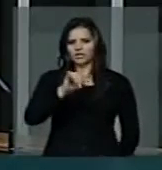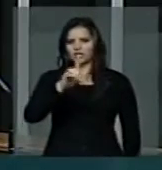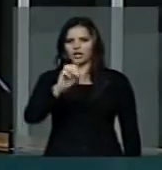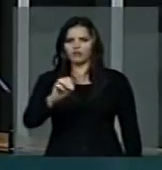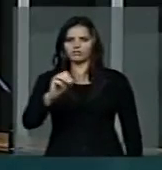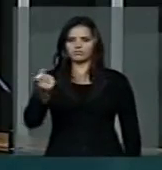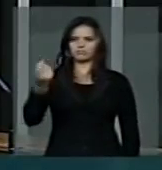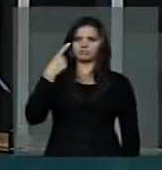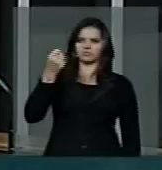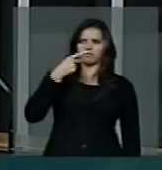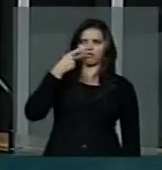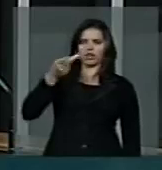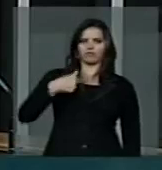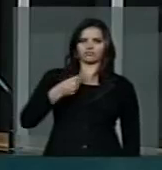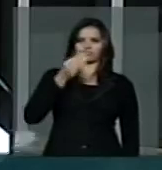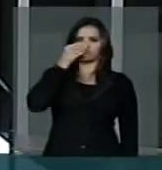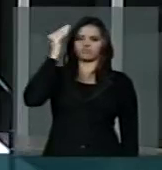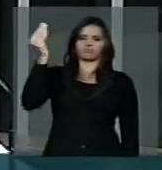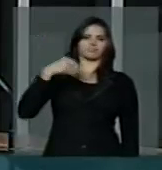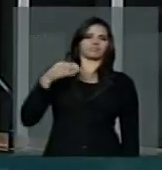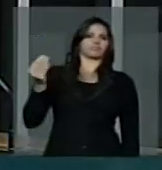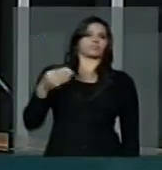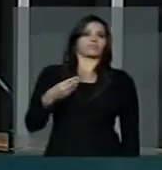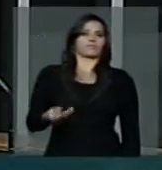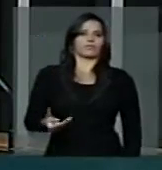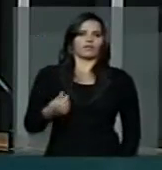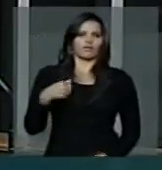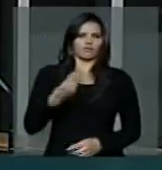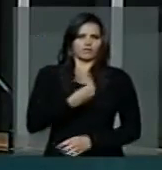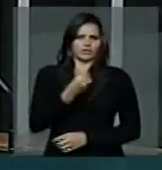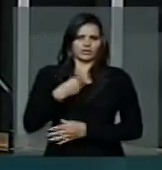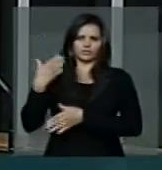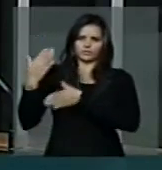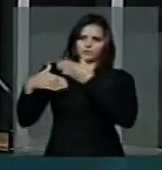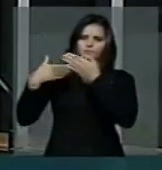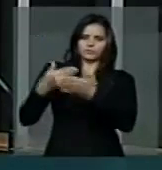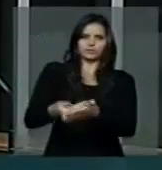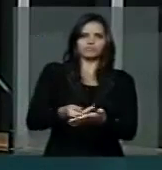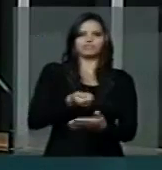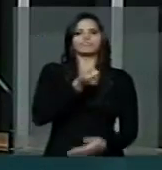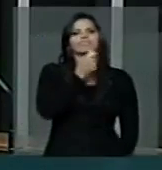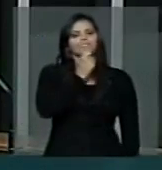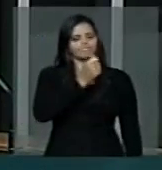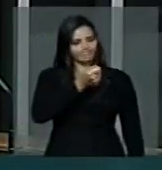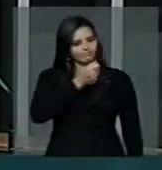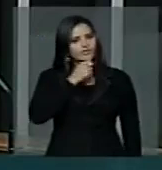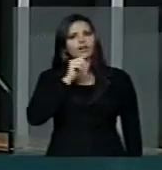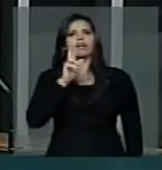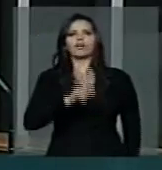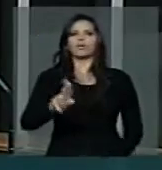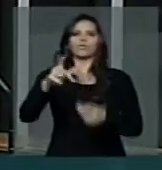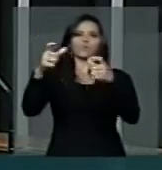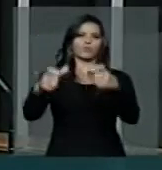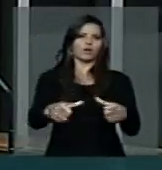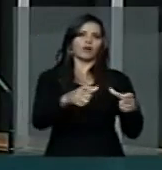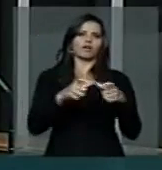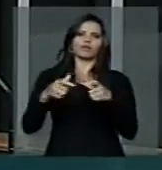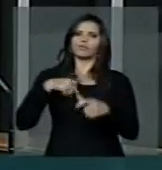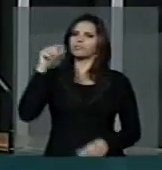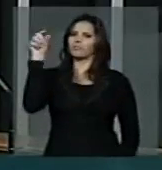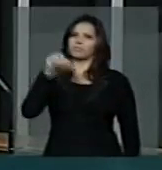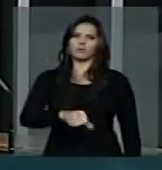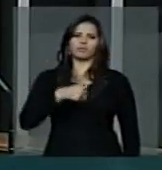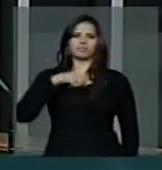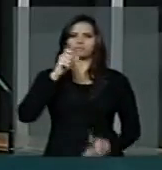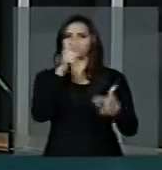me foram ditas com desprezo ao longo da minha vida, ainda são usadas em muitos ambientes sociais como os piores